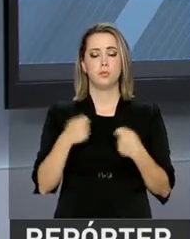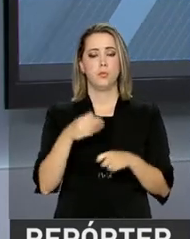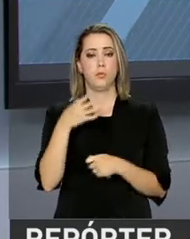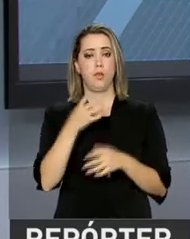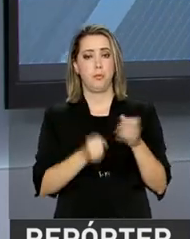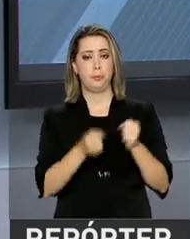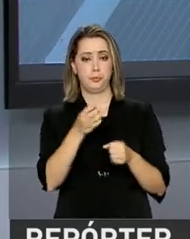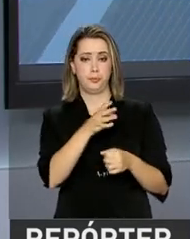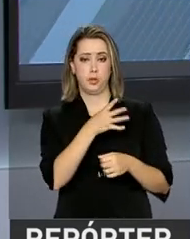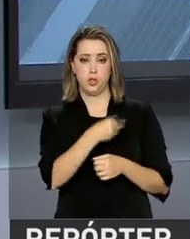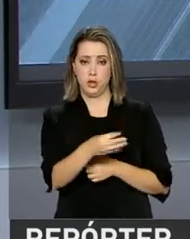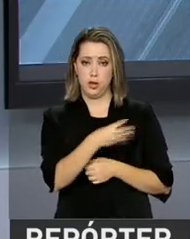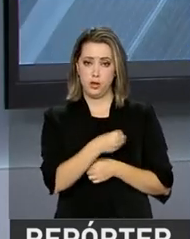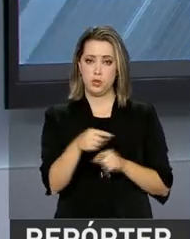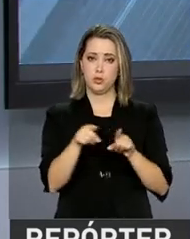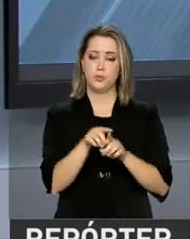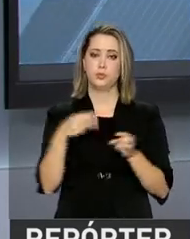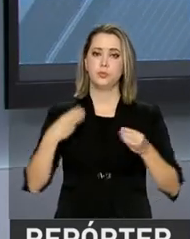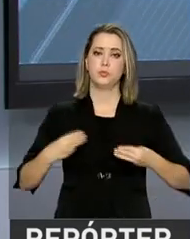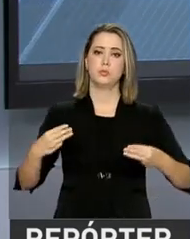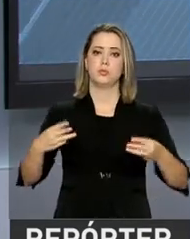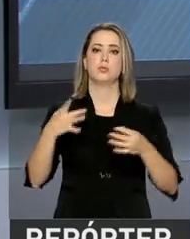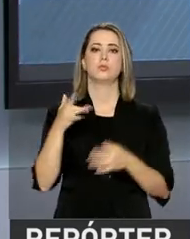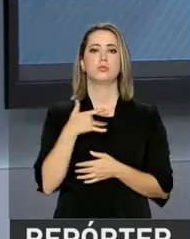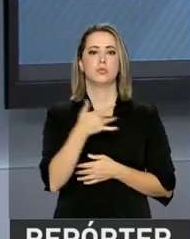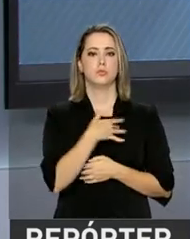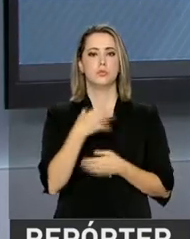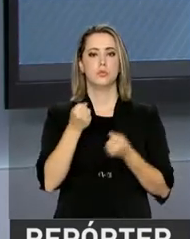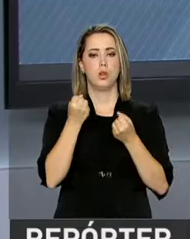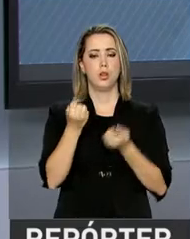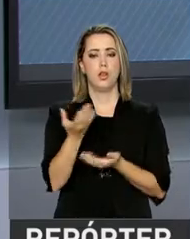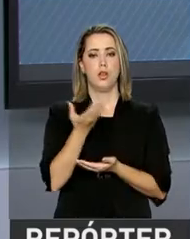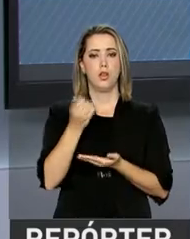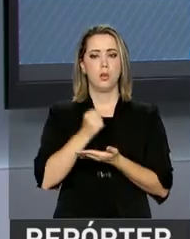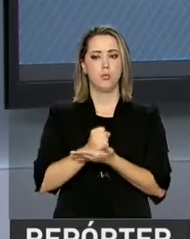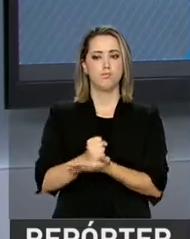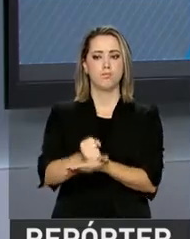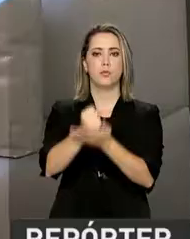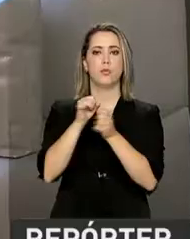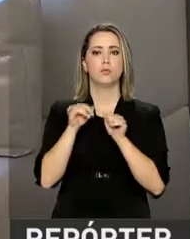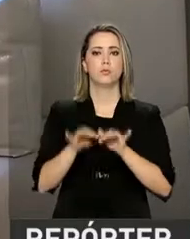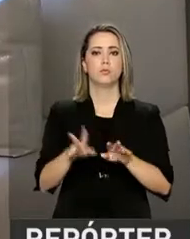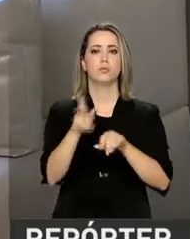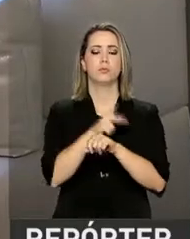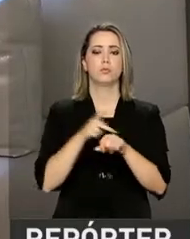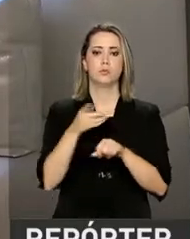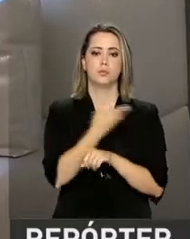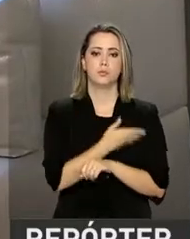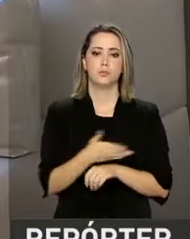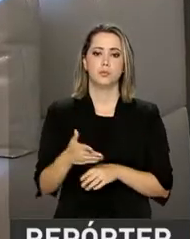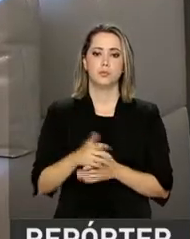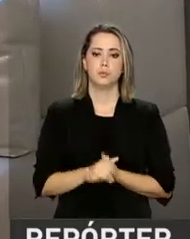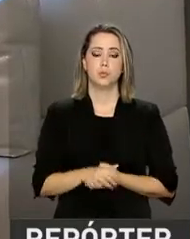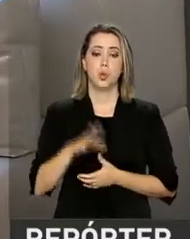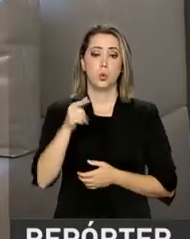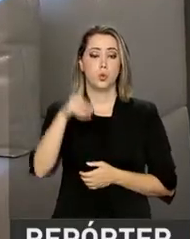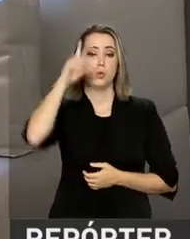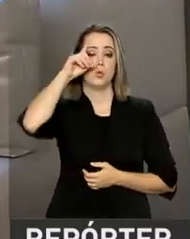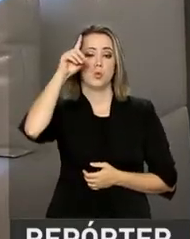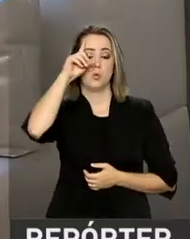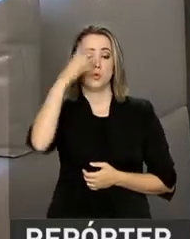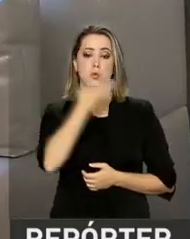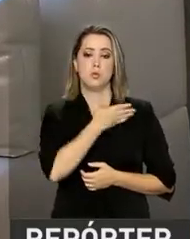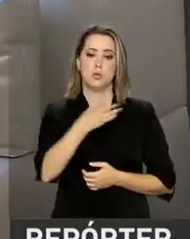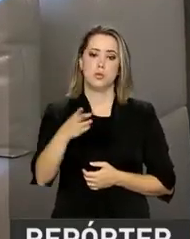o ministério da saúde que é levar a iniciativa a todo o país todos os dias